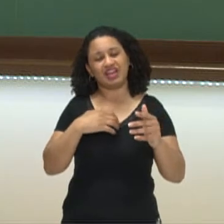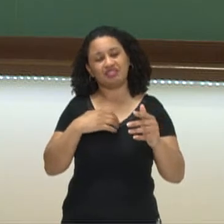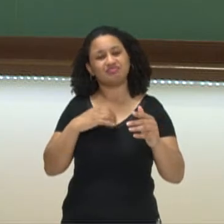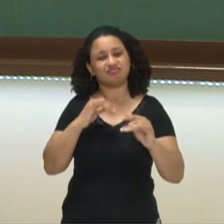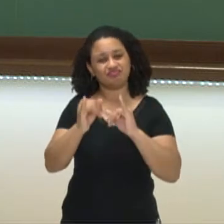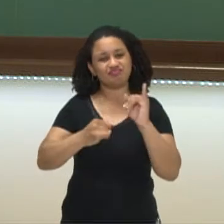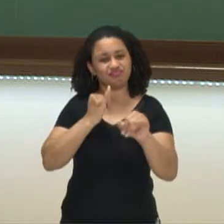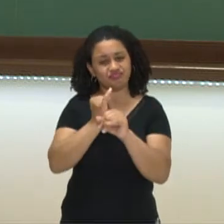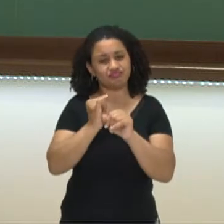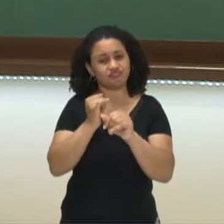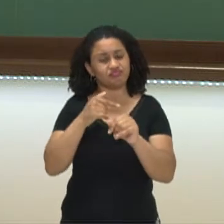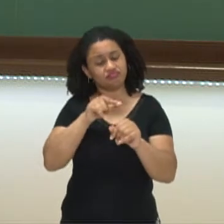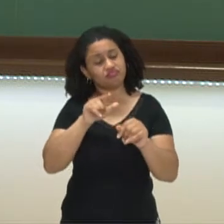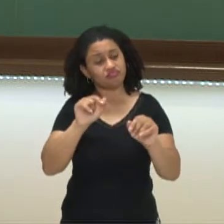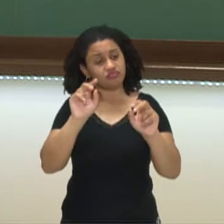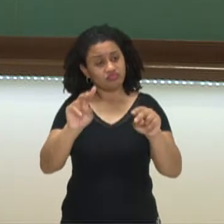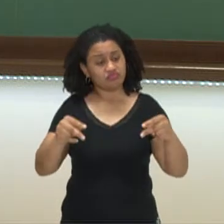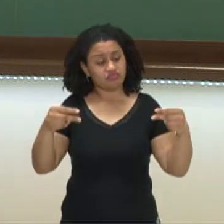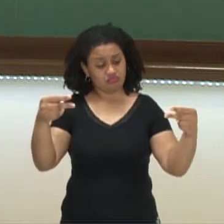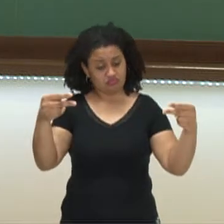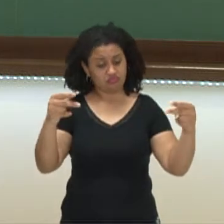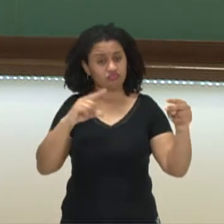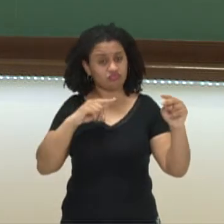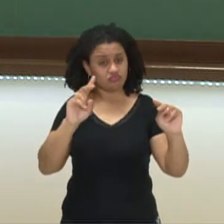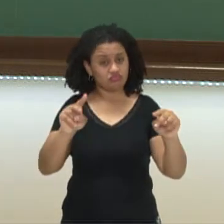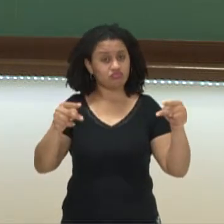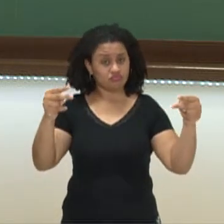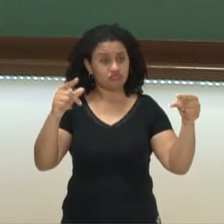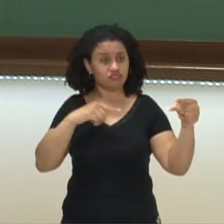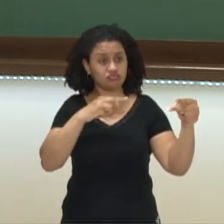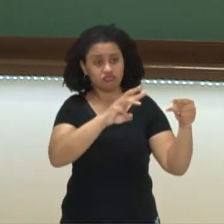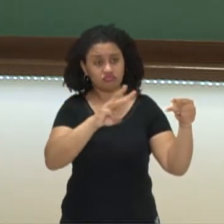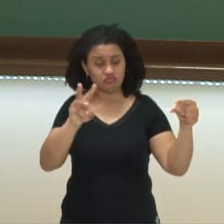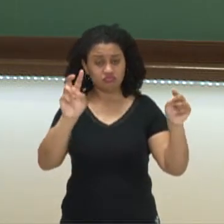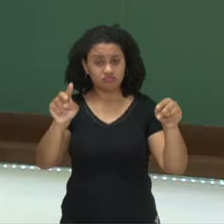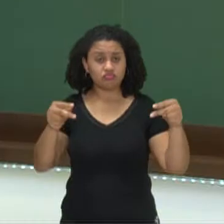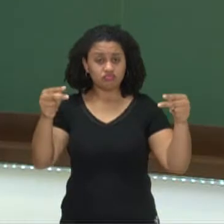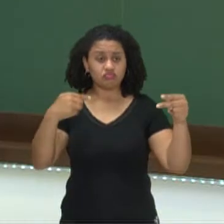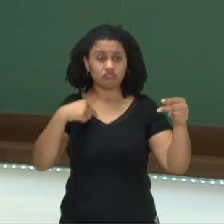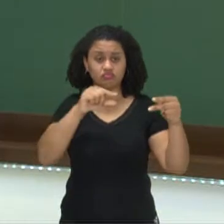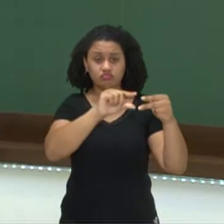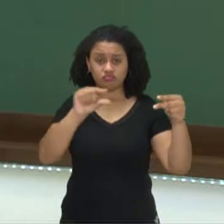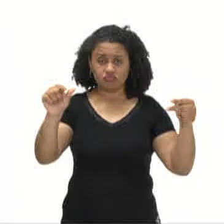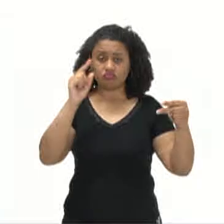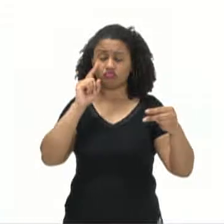forma online para você, com acesso para você no site da feira de cursos, que é